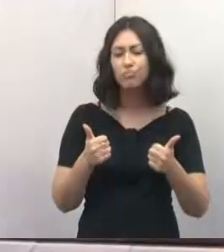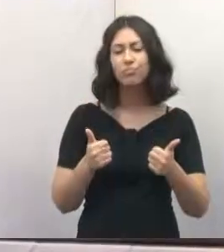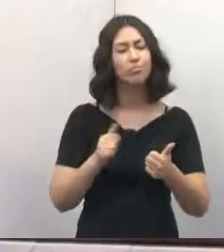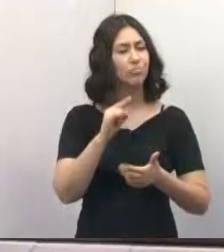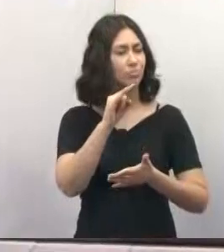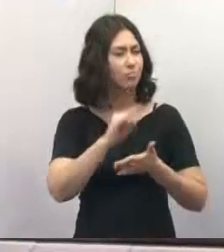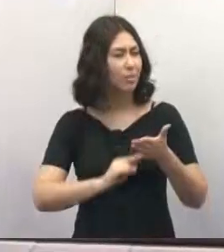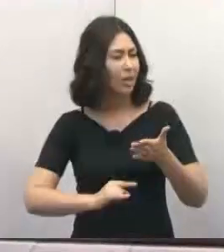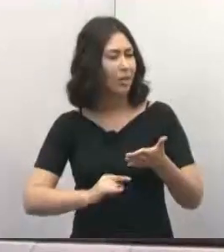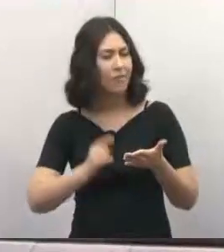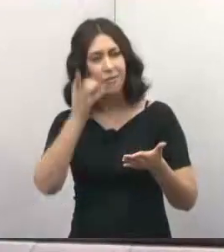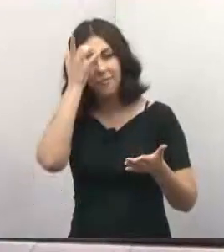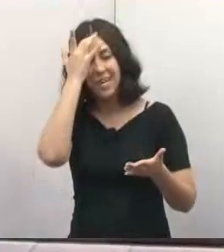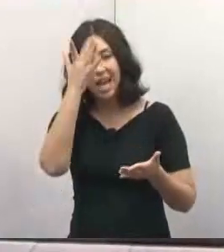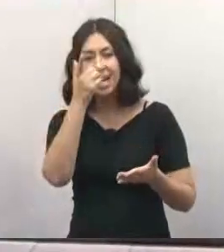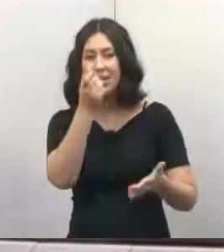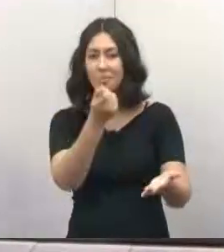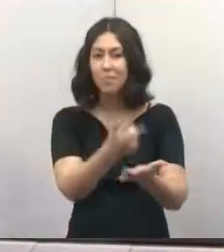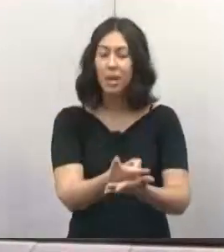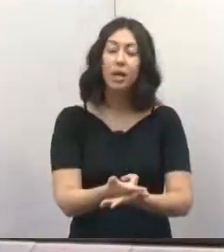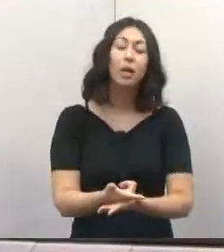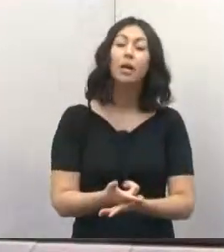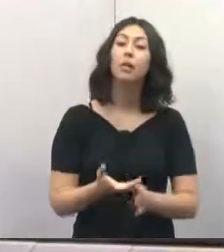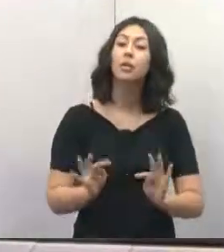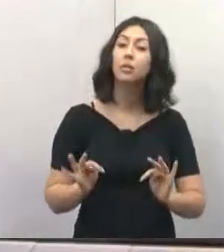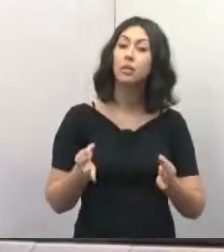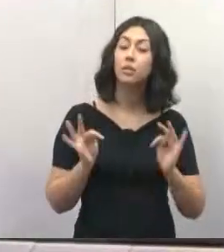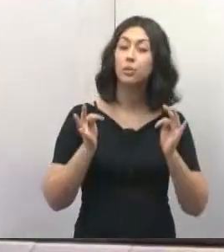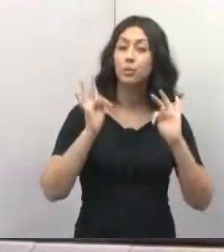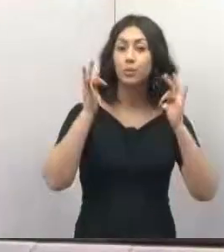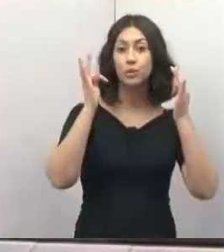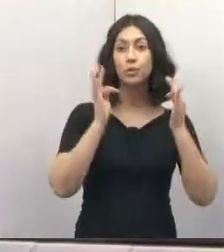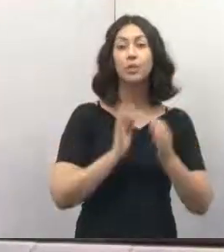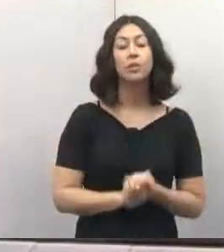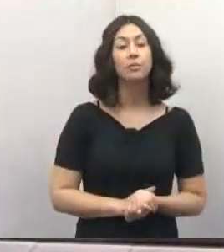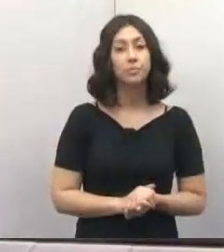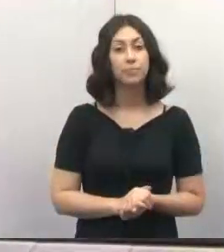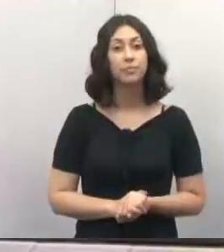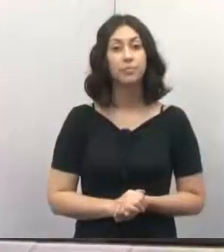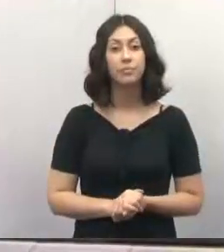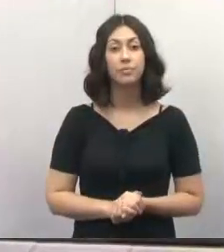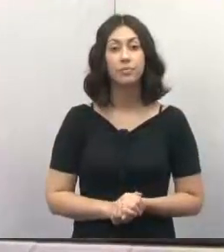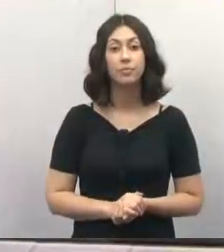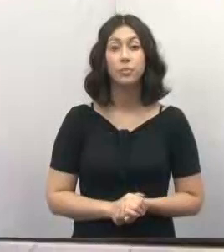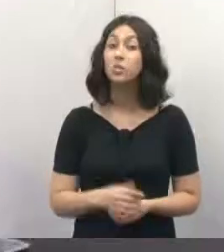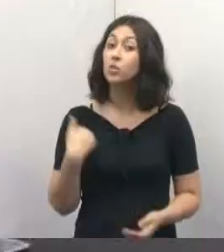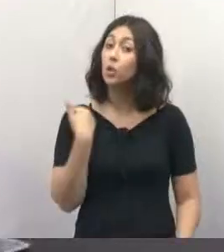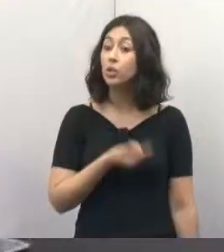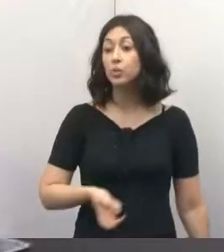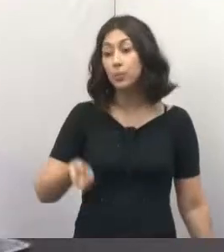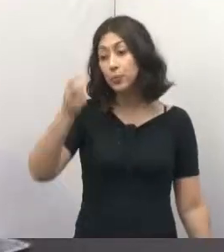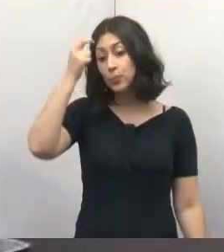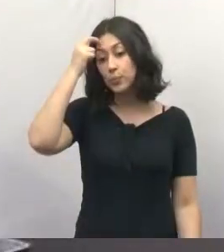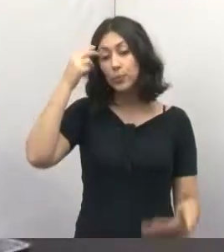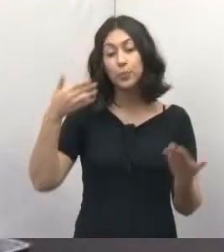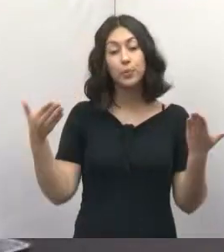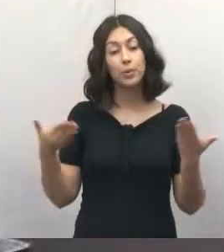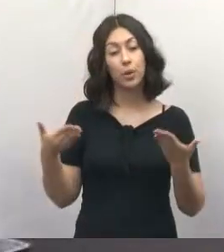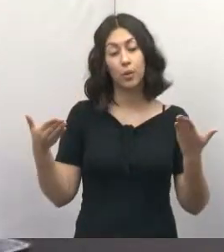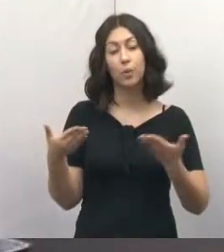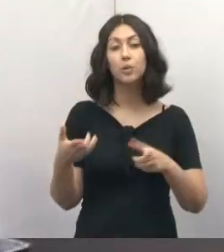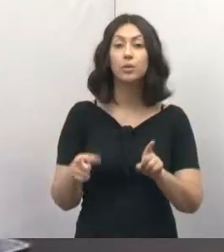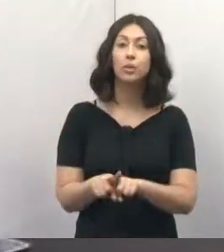desburocratizar, facilitar a vida da população. Tecnologia, não é? Faz parte hoje da cultura das pessoas nessa